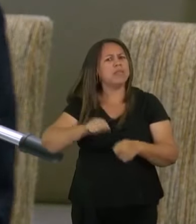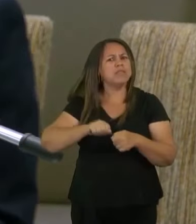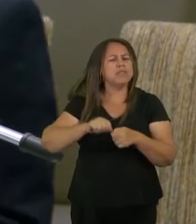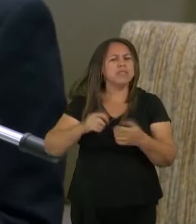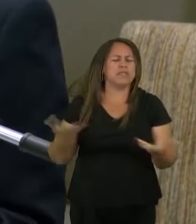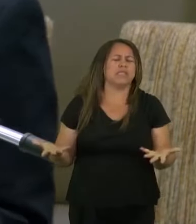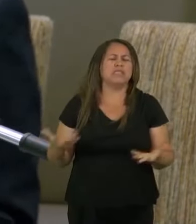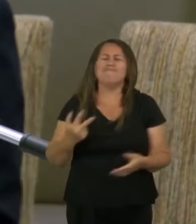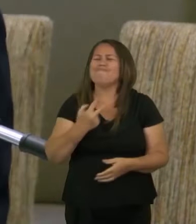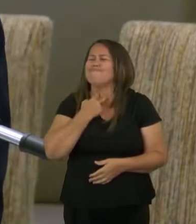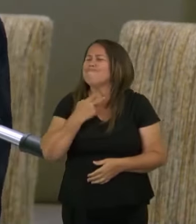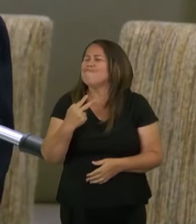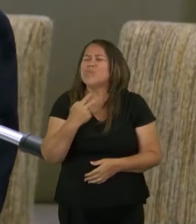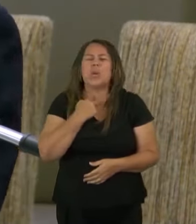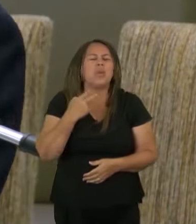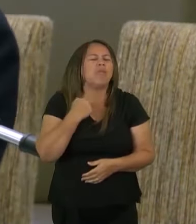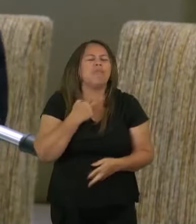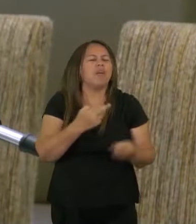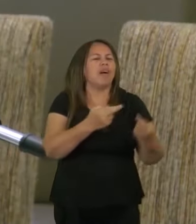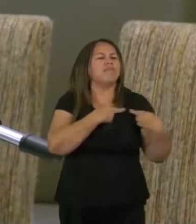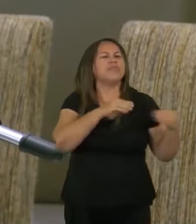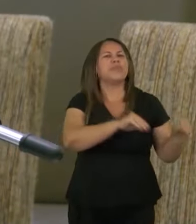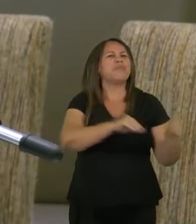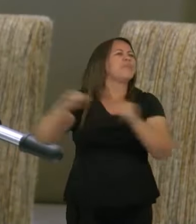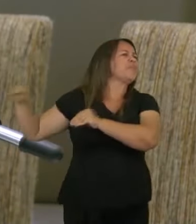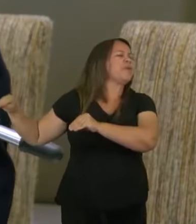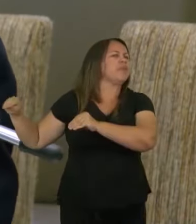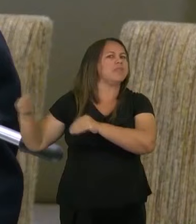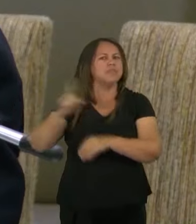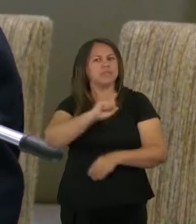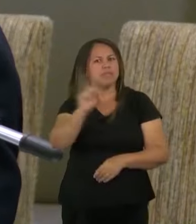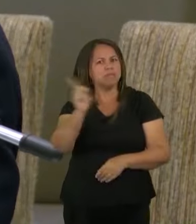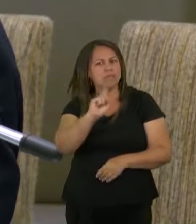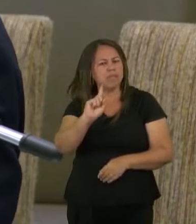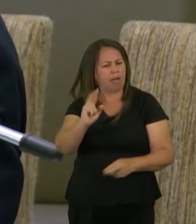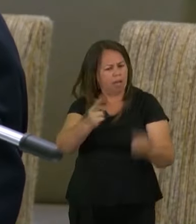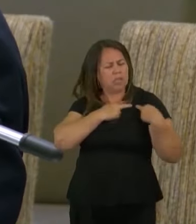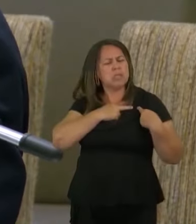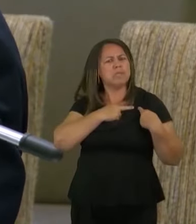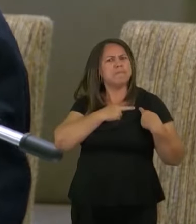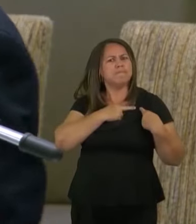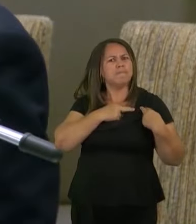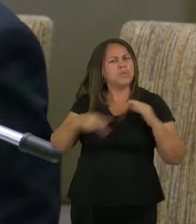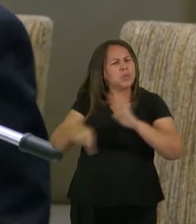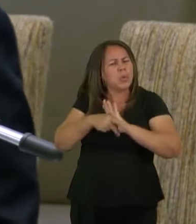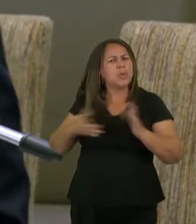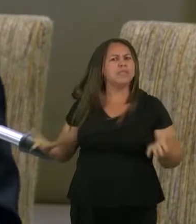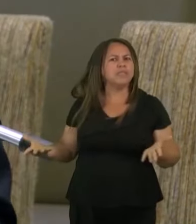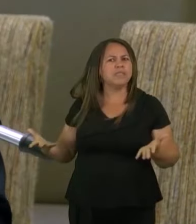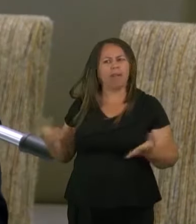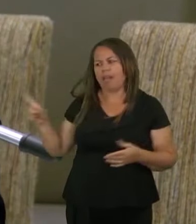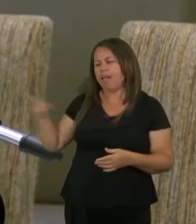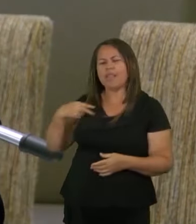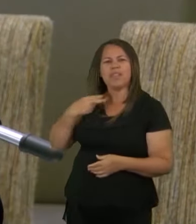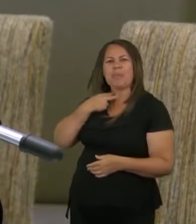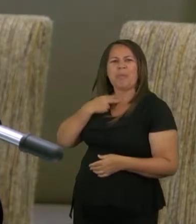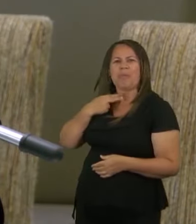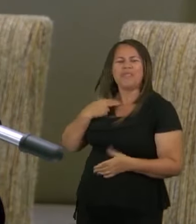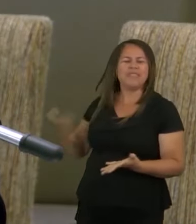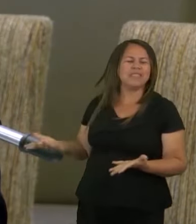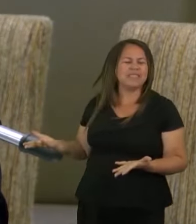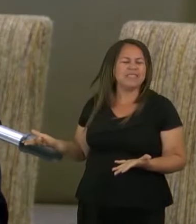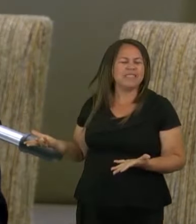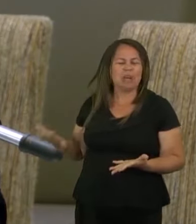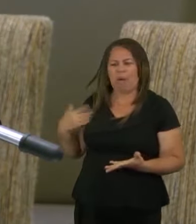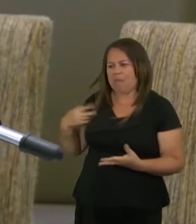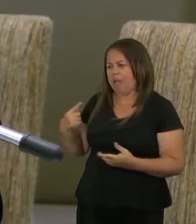não podemos transferir a responsabilidade que nos toca fazer. Ninguém podia fazer isso